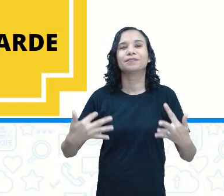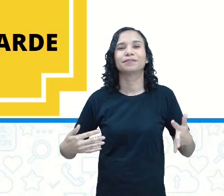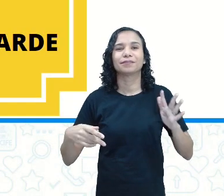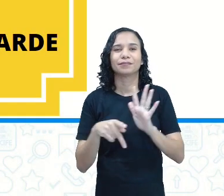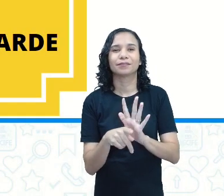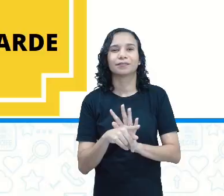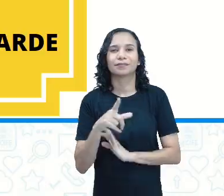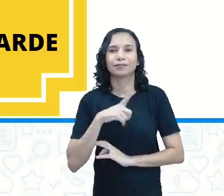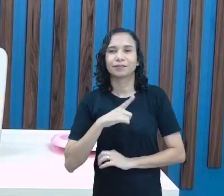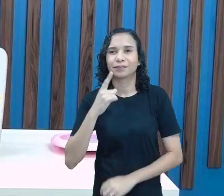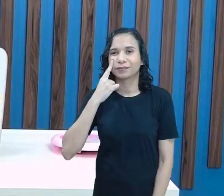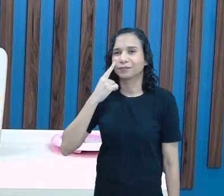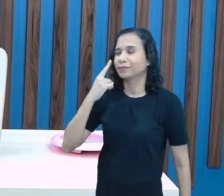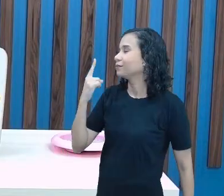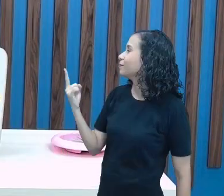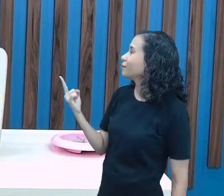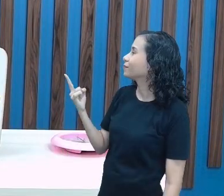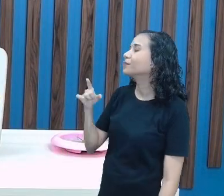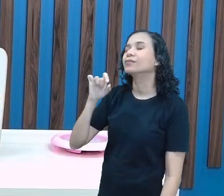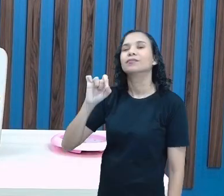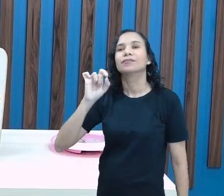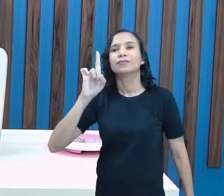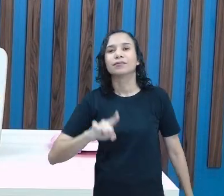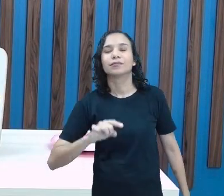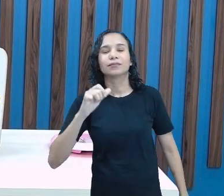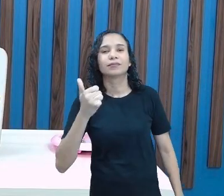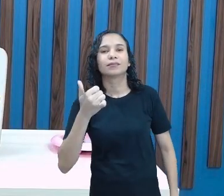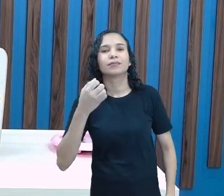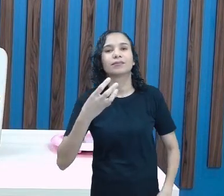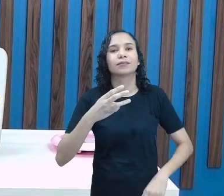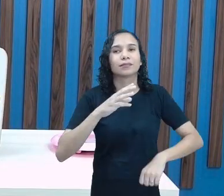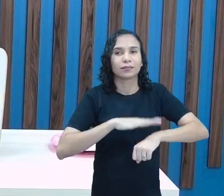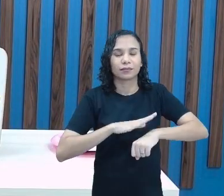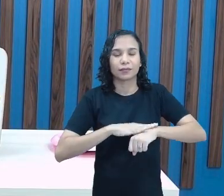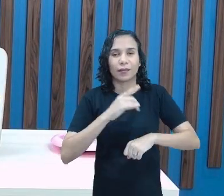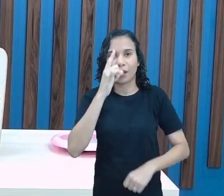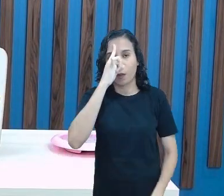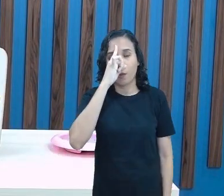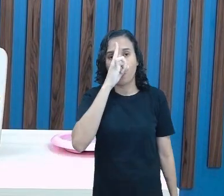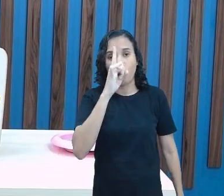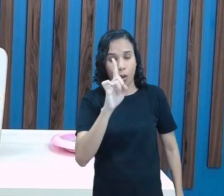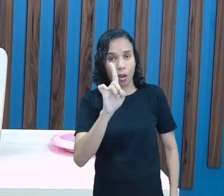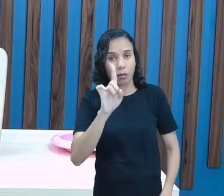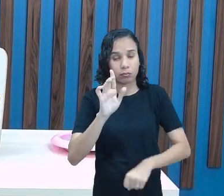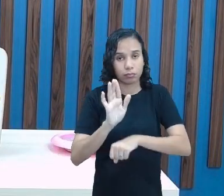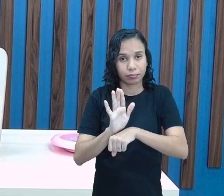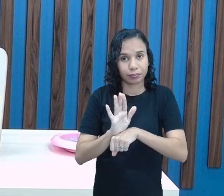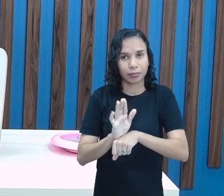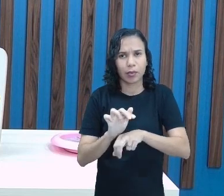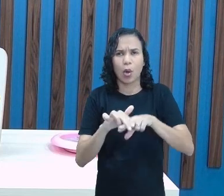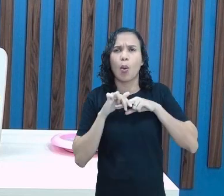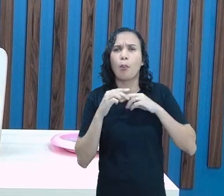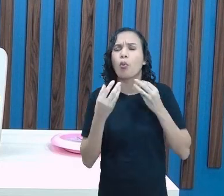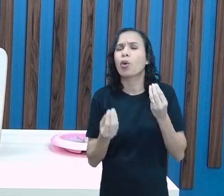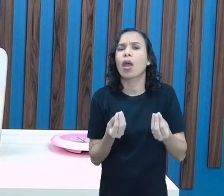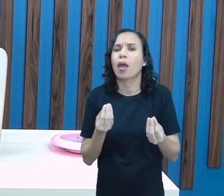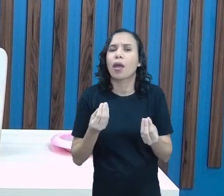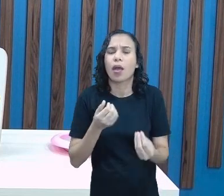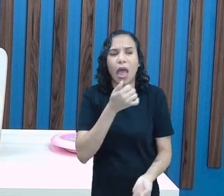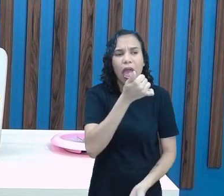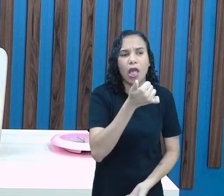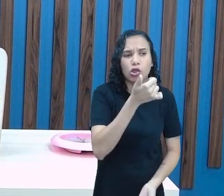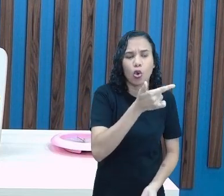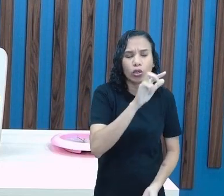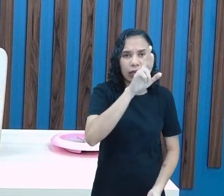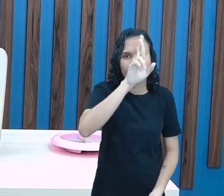ó. O que são 13 horas? 1 hora da tarde. Por quê? São as